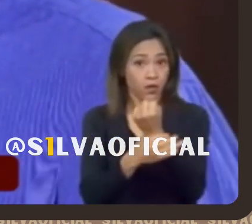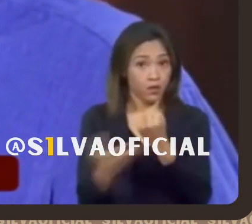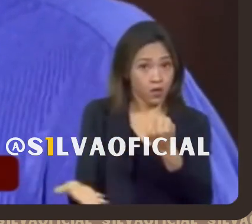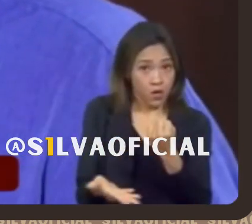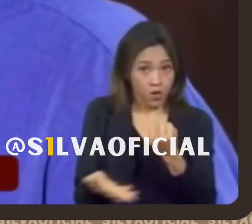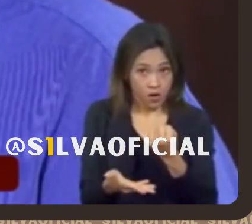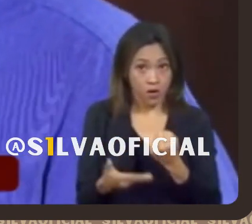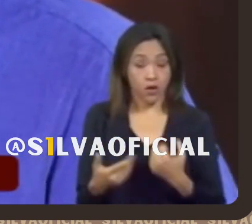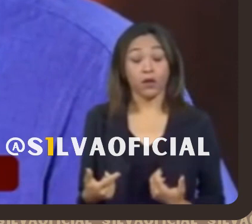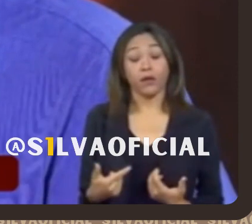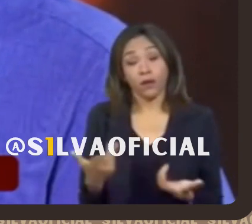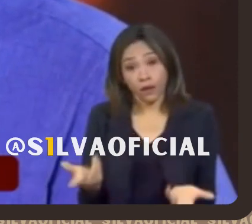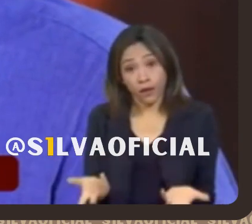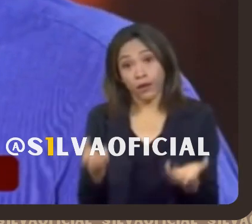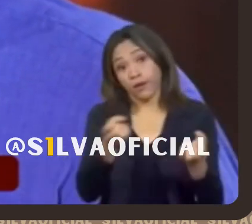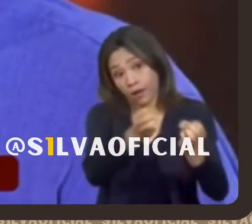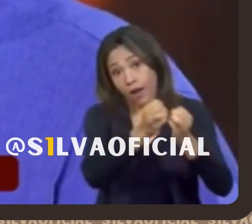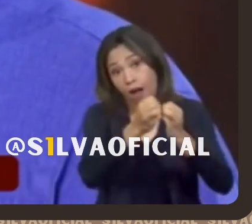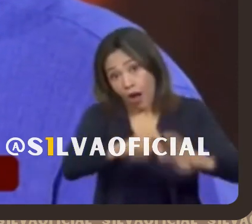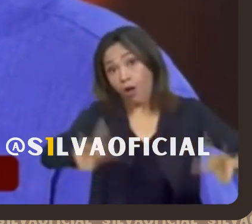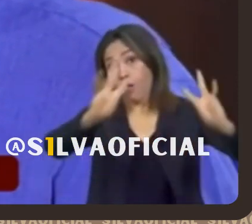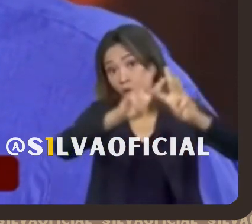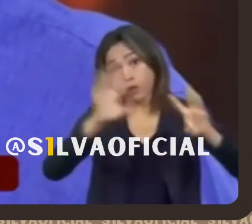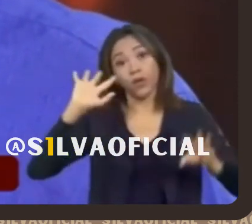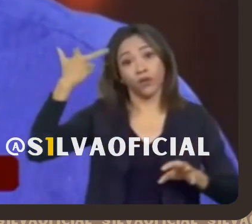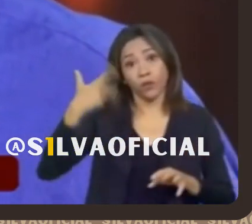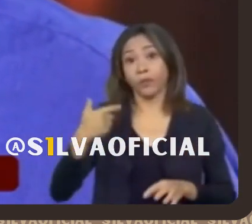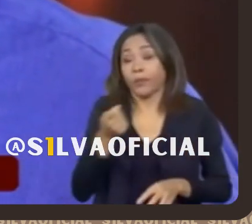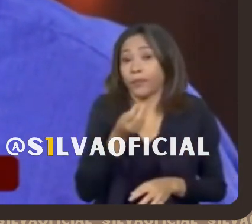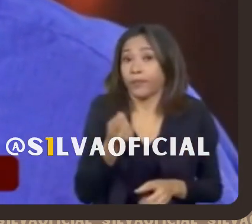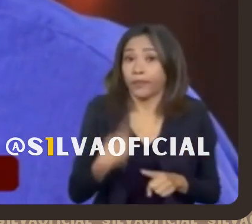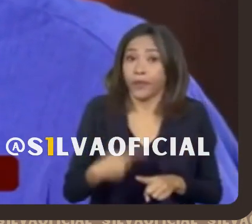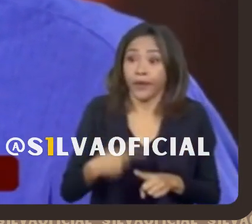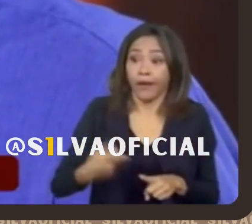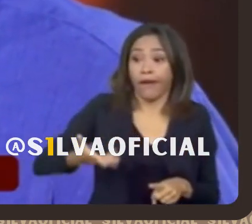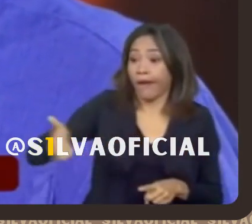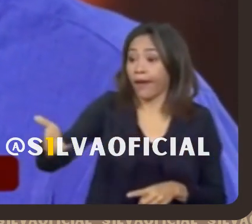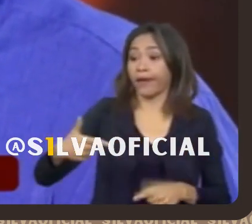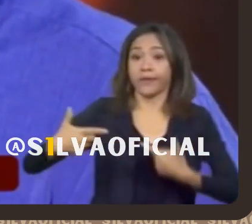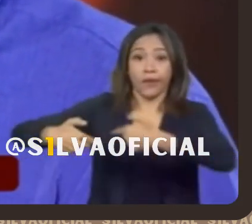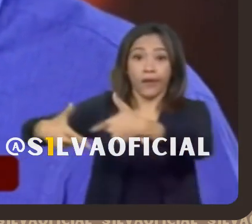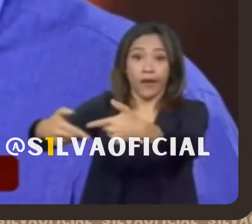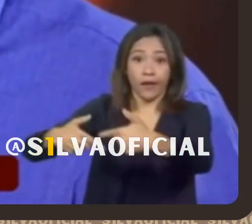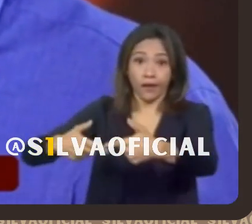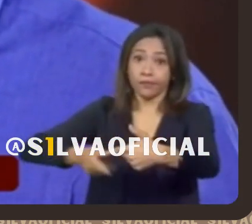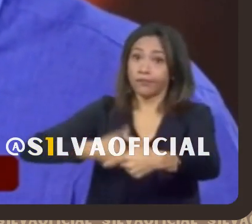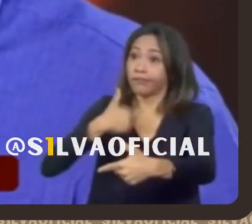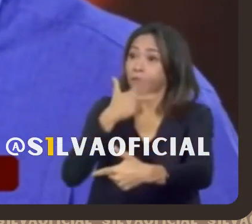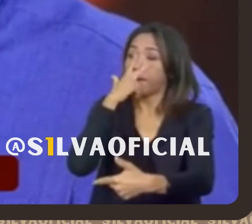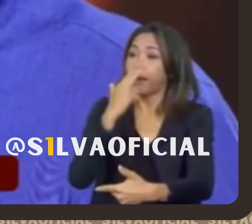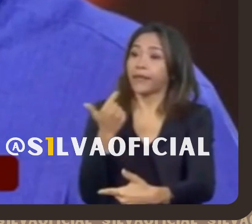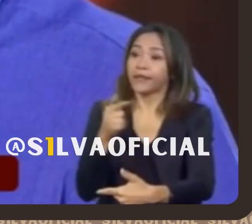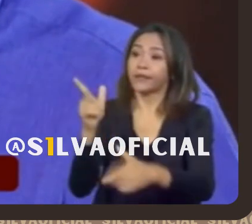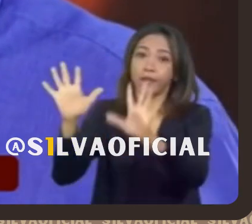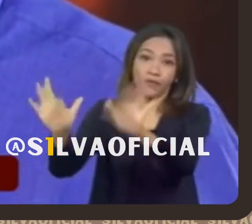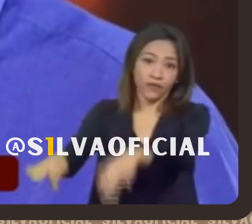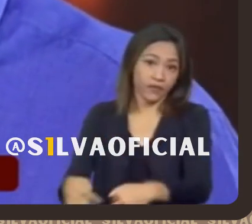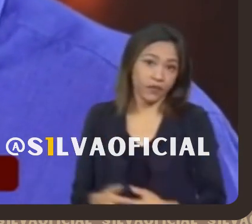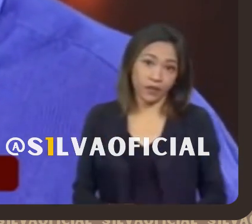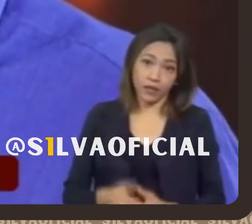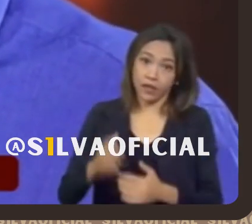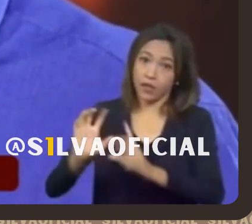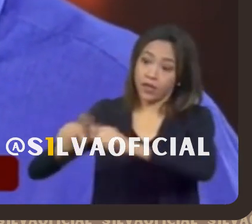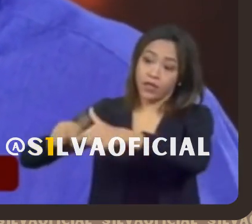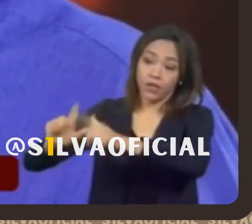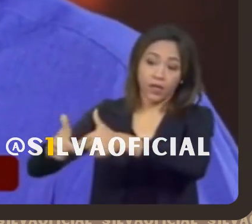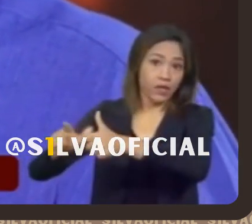alguma coisa especial porque essa guerra do jeito que vai ela não não tem fim não tem fim eu tô percebendo que Israel parece que quer ocupar a faixa de